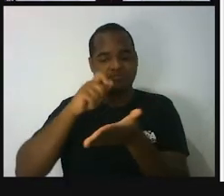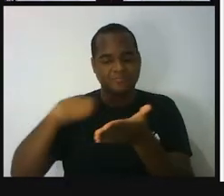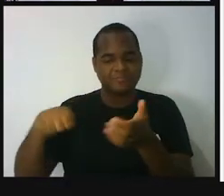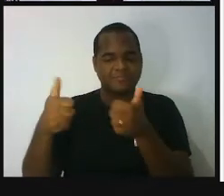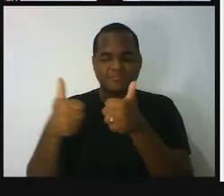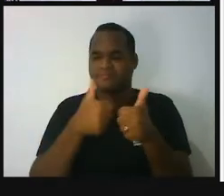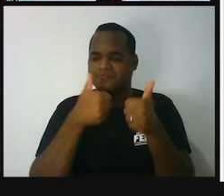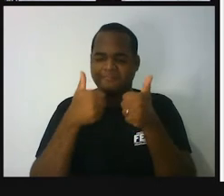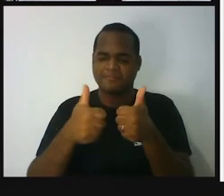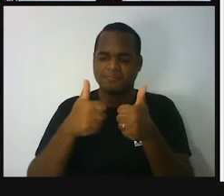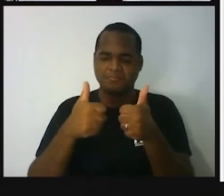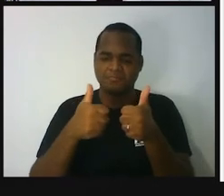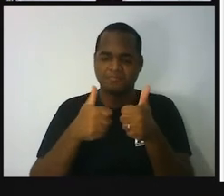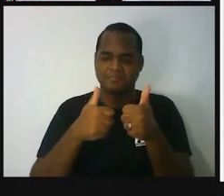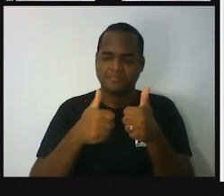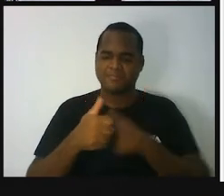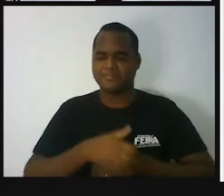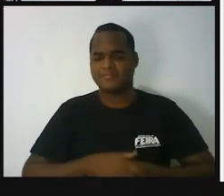Polígono